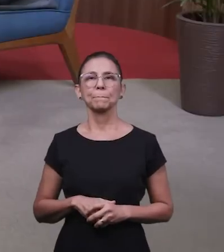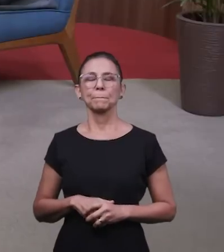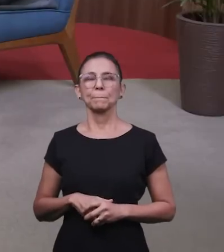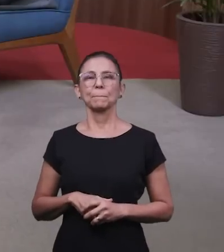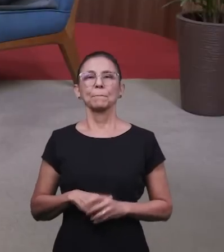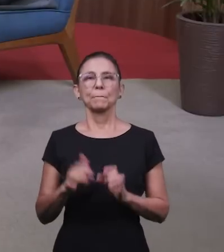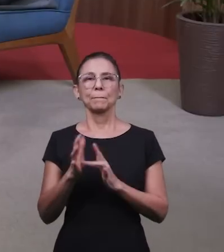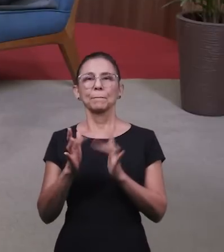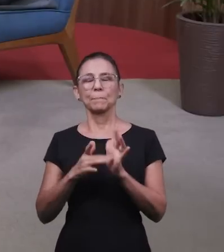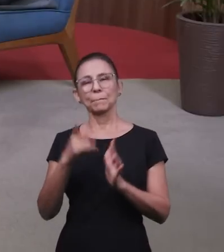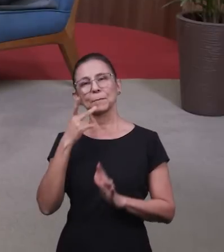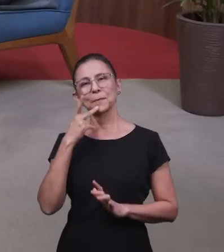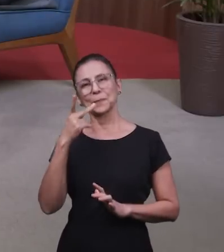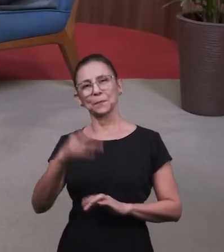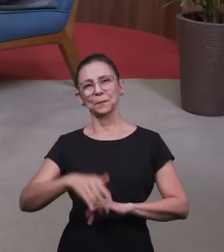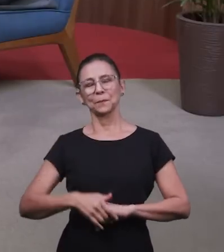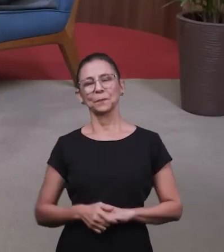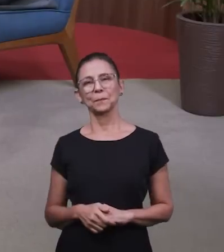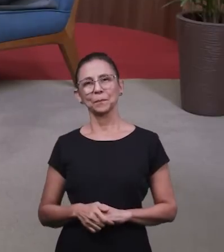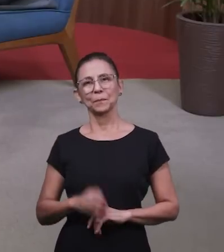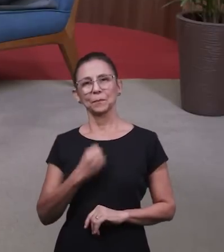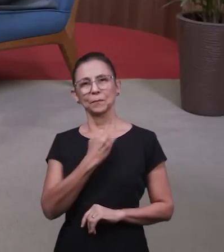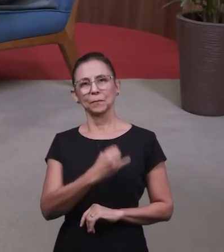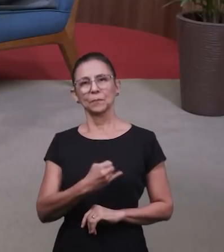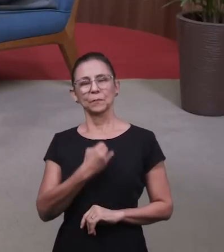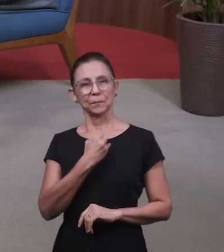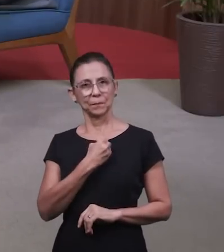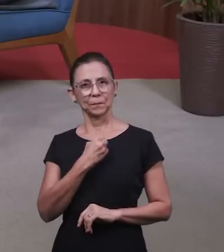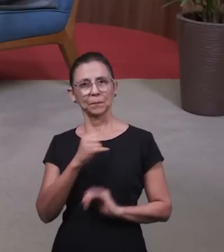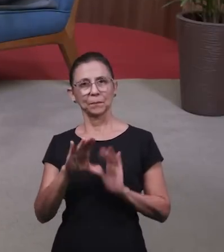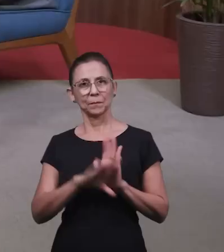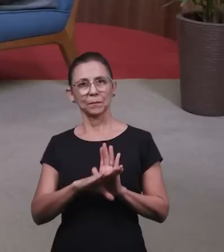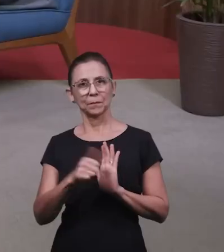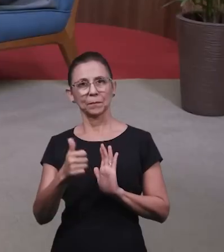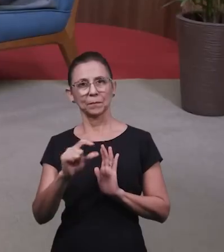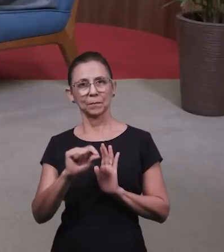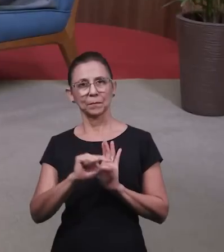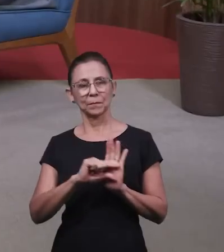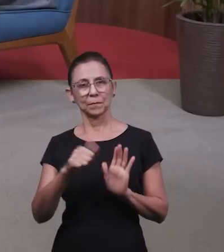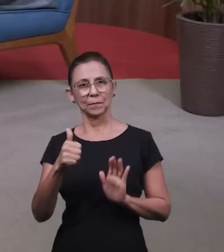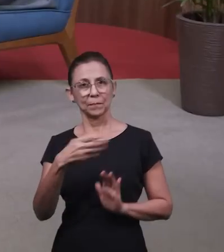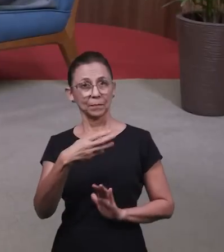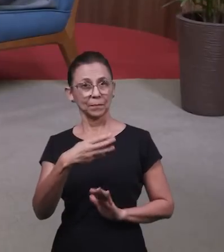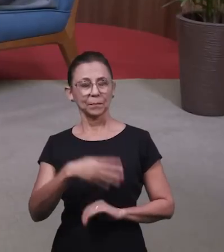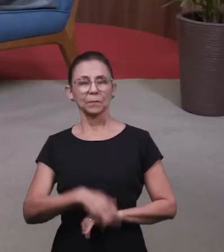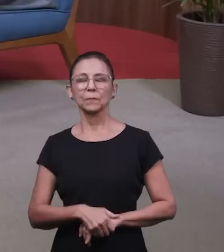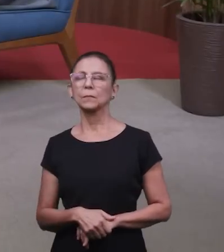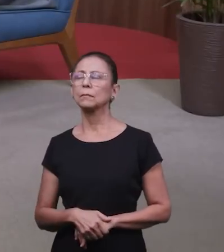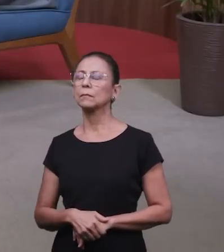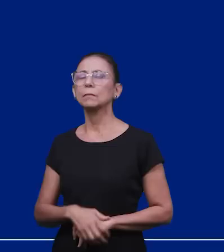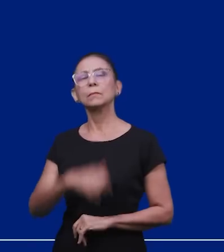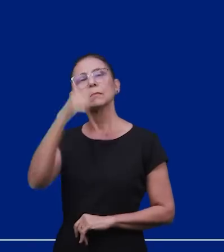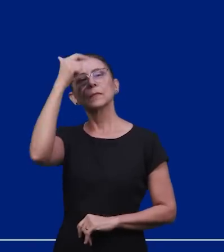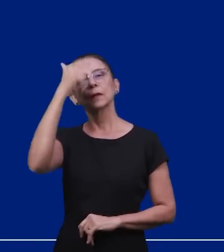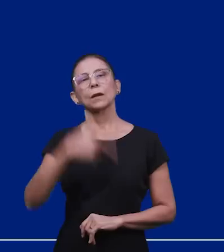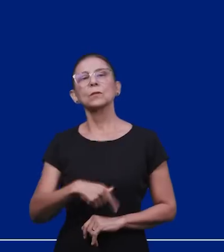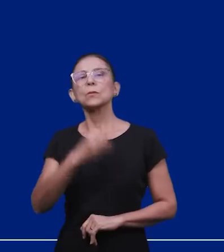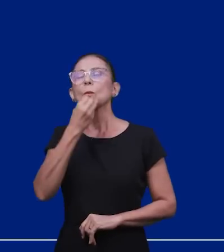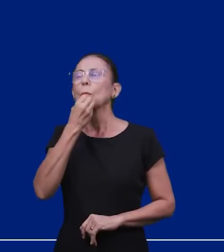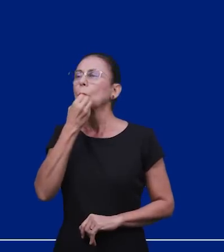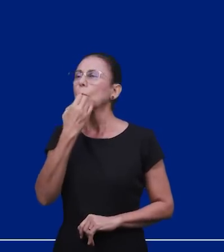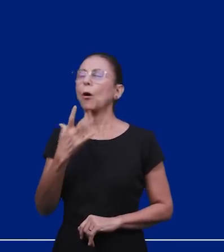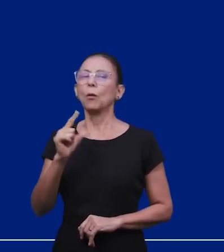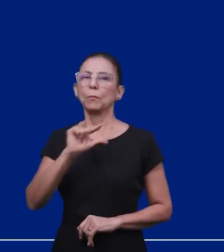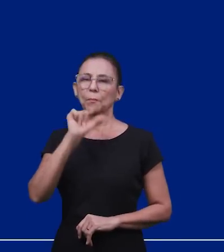nas palavras do próprio Senhor Jesus, que estão no Evangelho de João, no texto do Evangelho de João, capítulo 10, verso 14, que diz assim: Eu sou